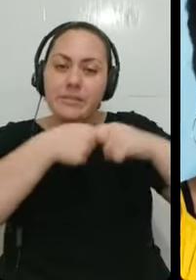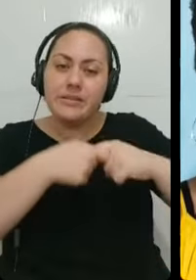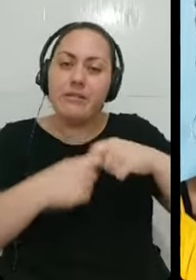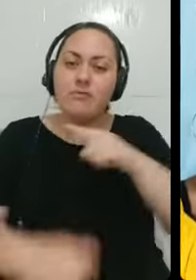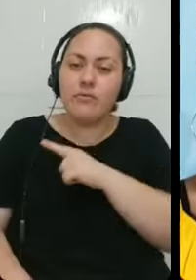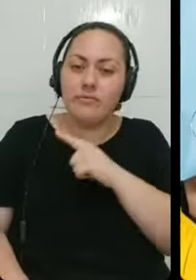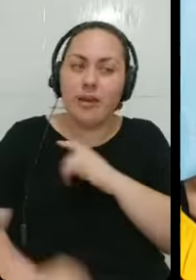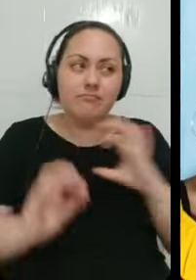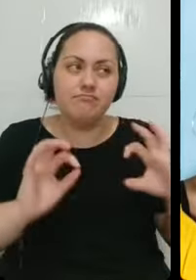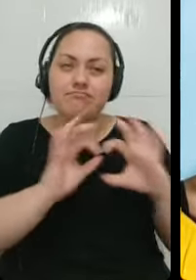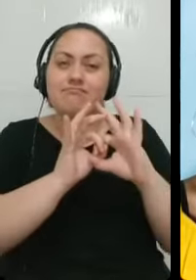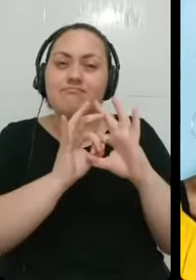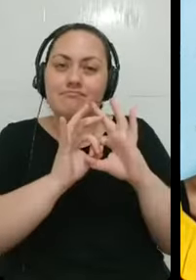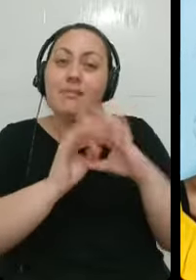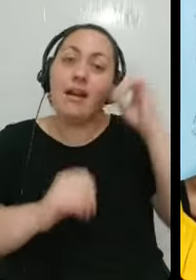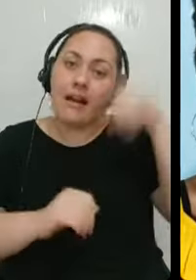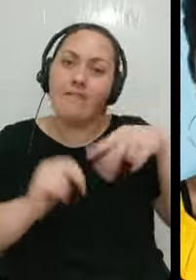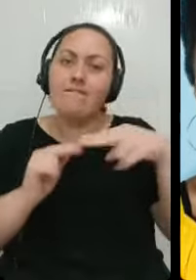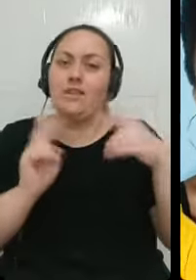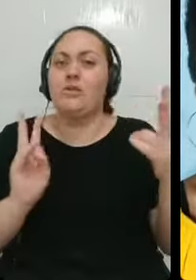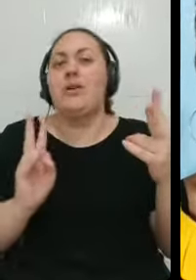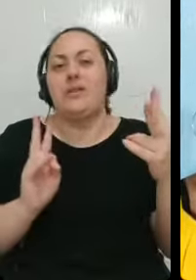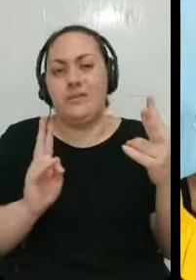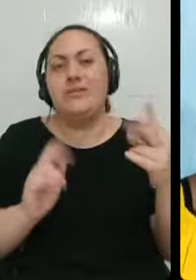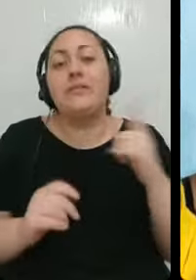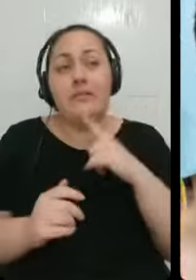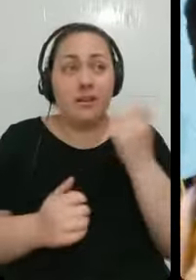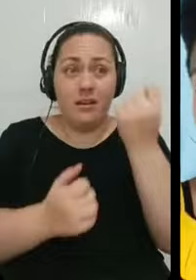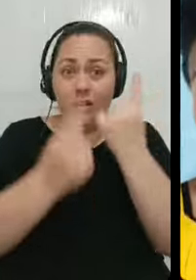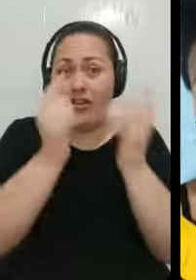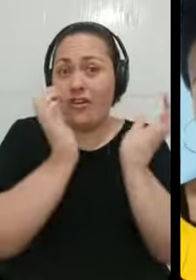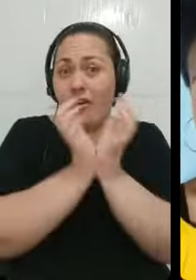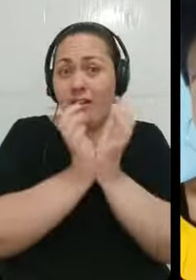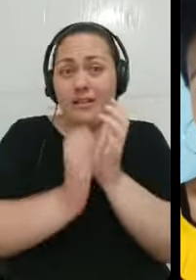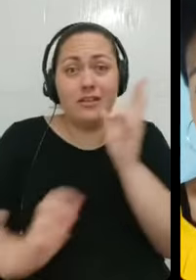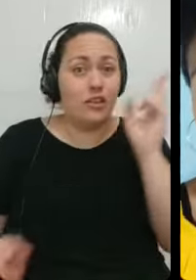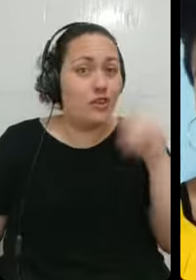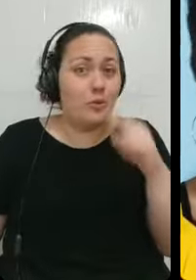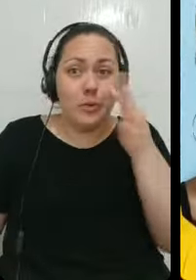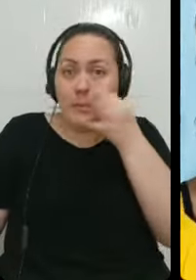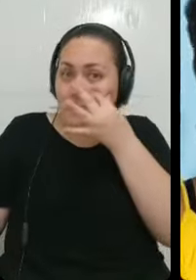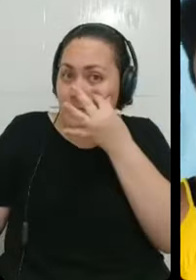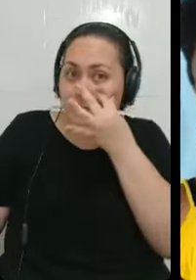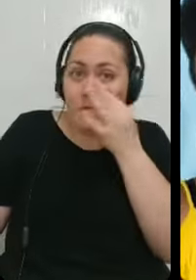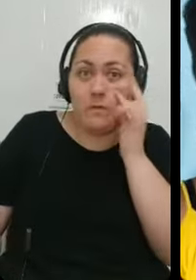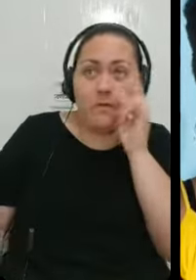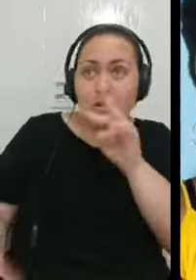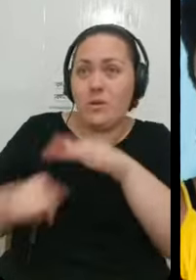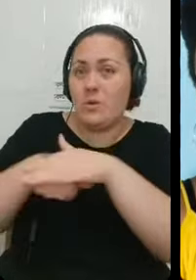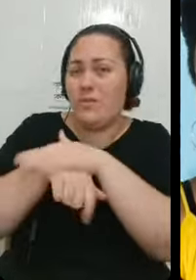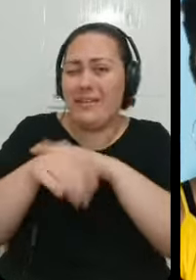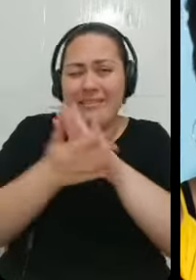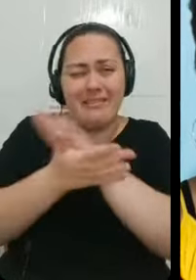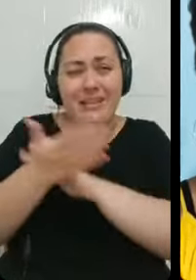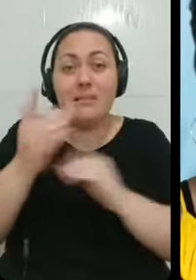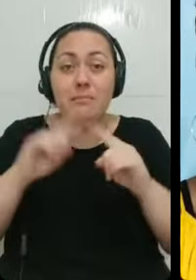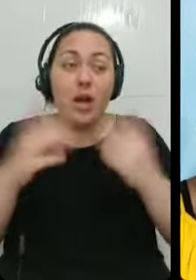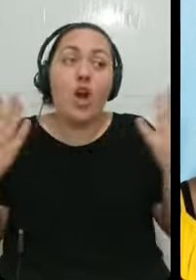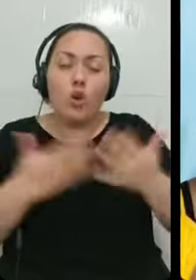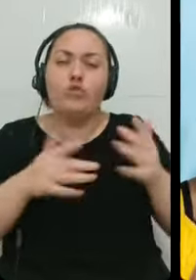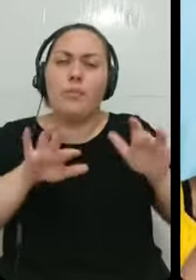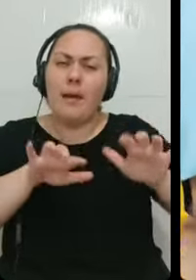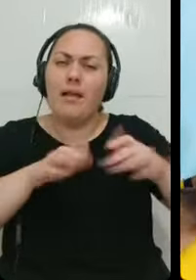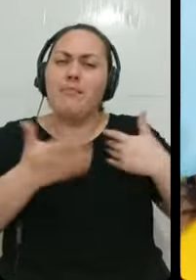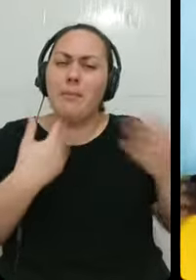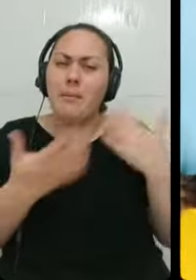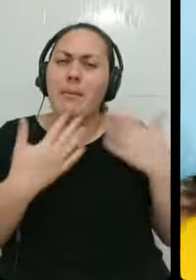criei com eles, foram virtualmente também. Tem colega que eu nem conversei no presencial e que hoje eu converso seguido, assim. Então, para